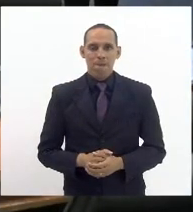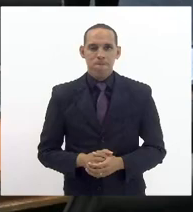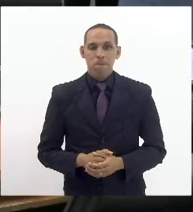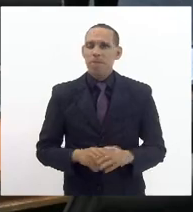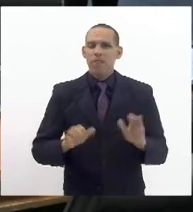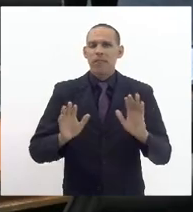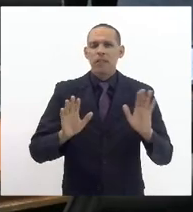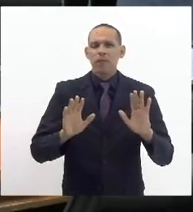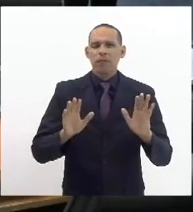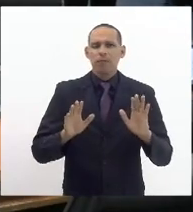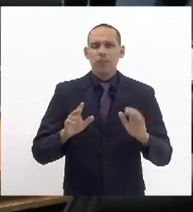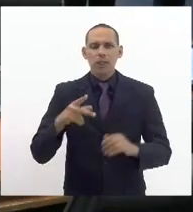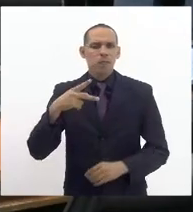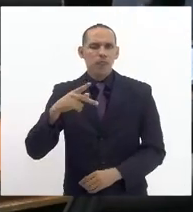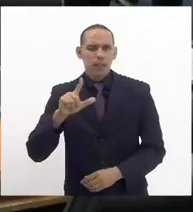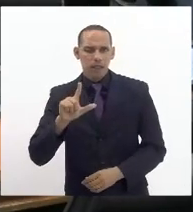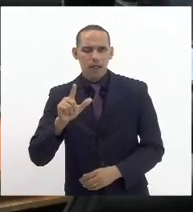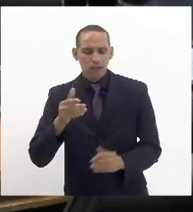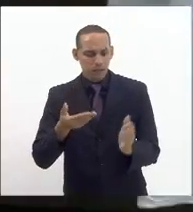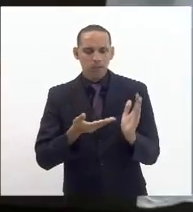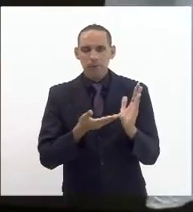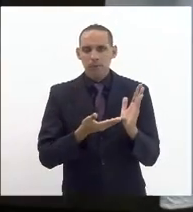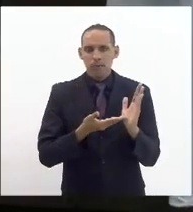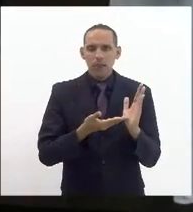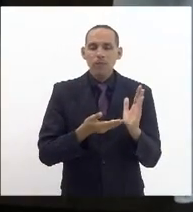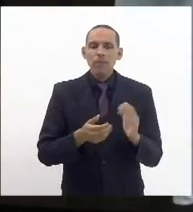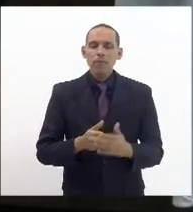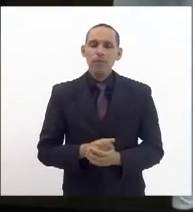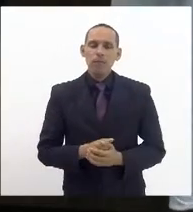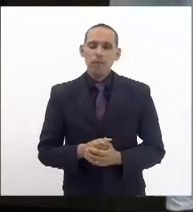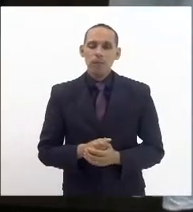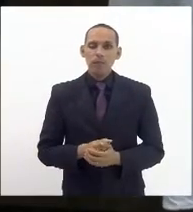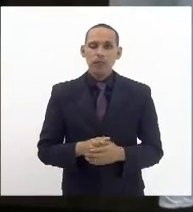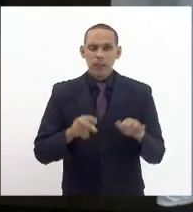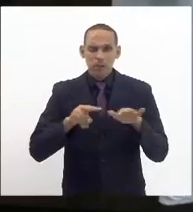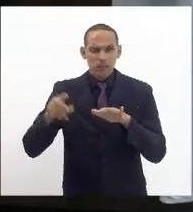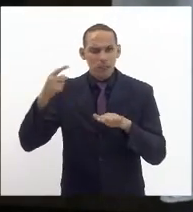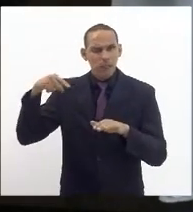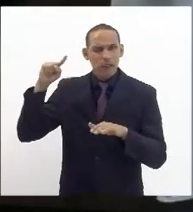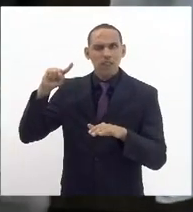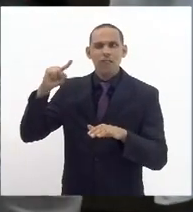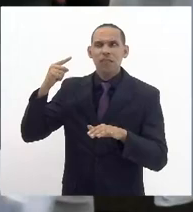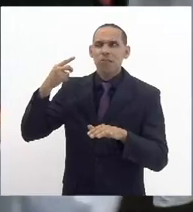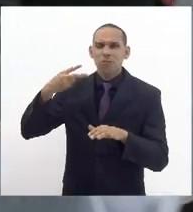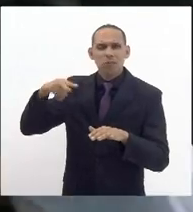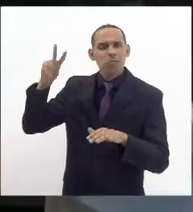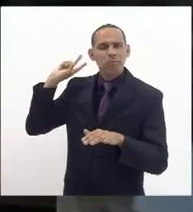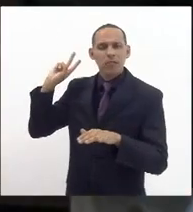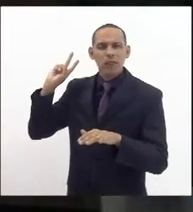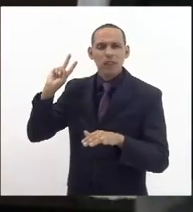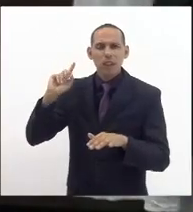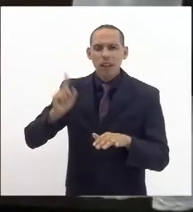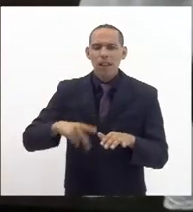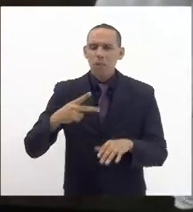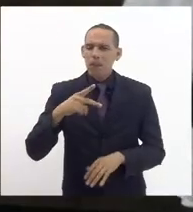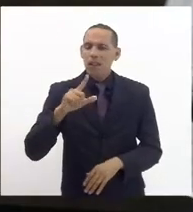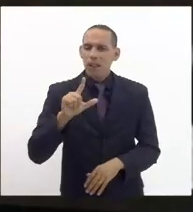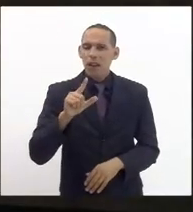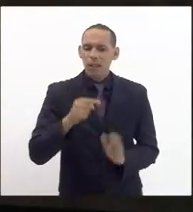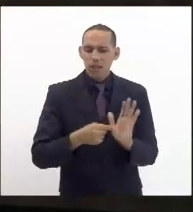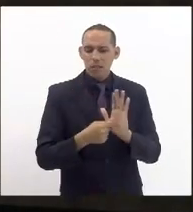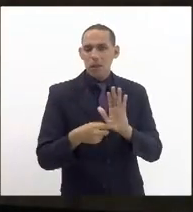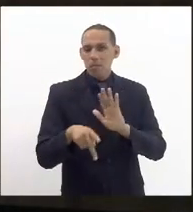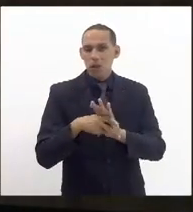Não, é que esse PL, ele veio na semana passada ou retrasada. Era um PL apresentado